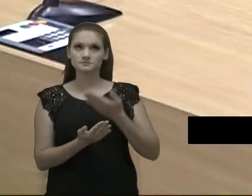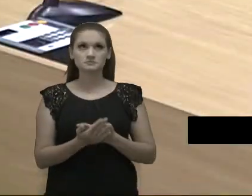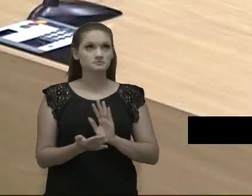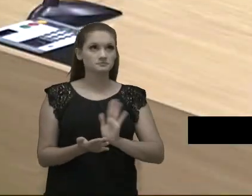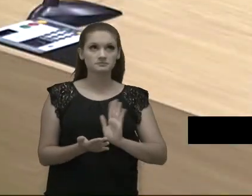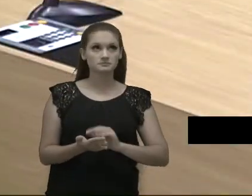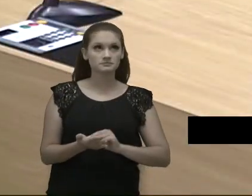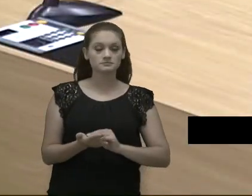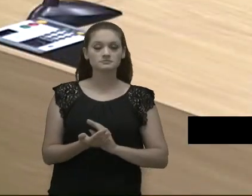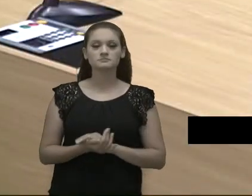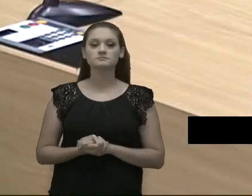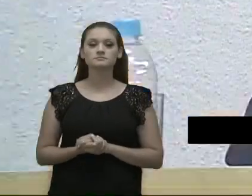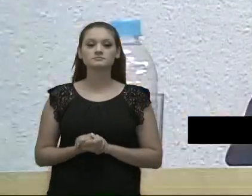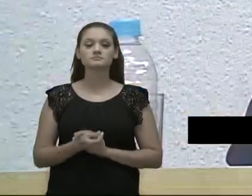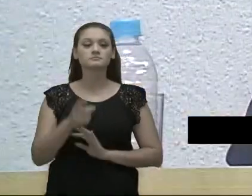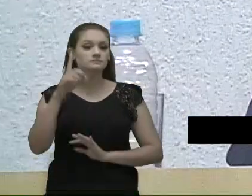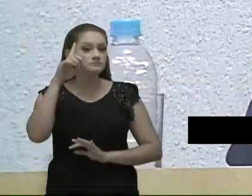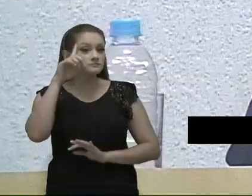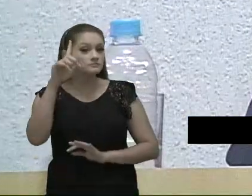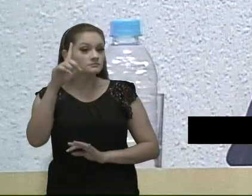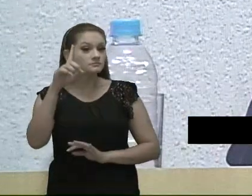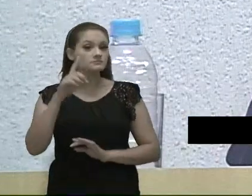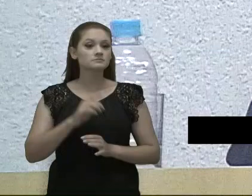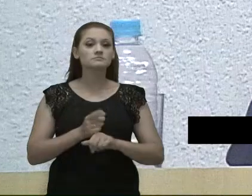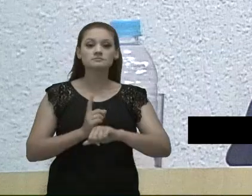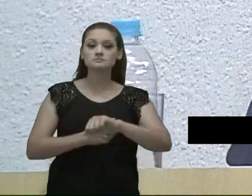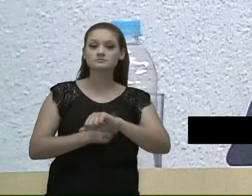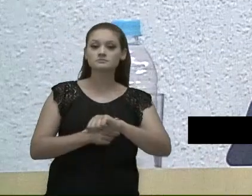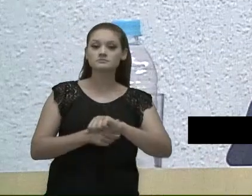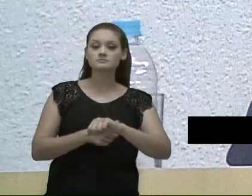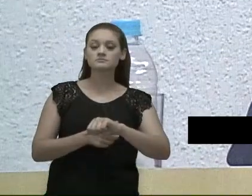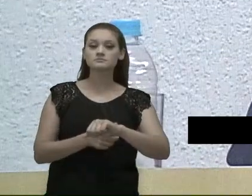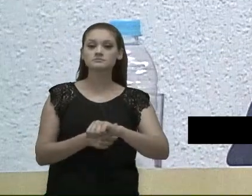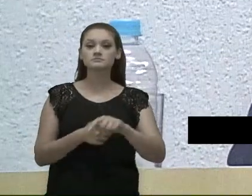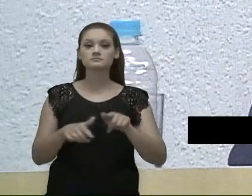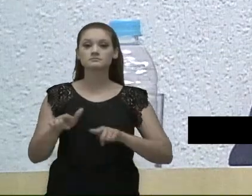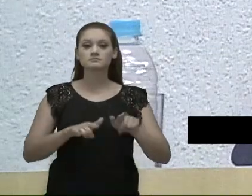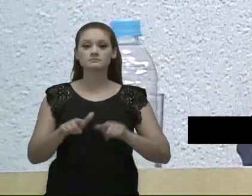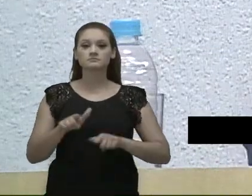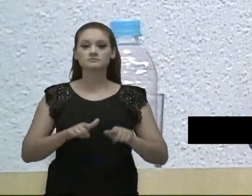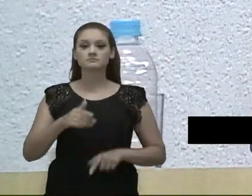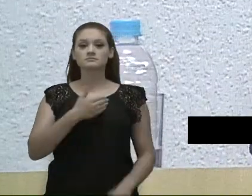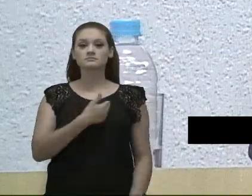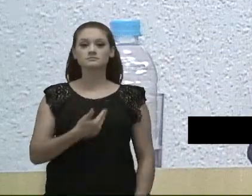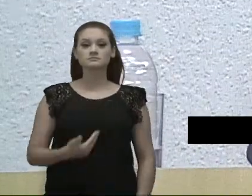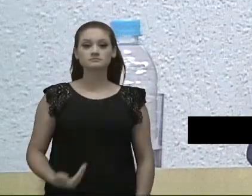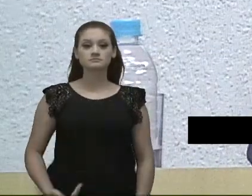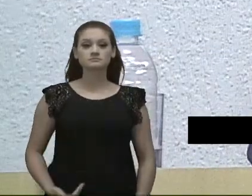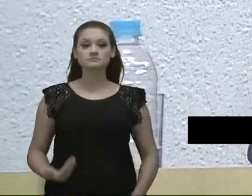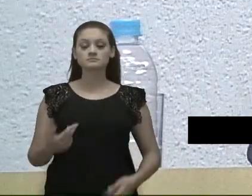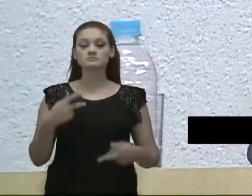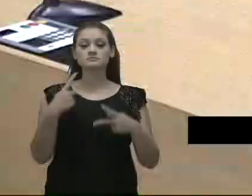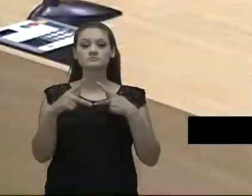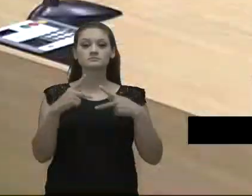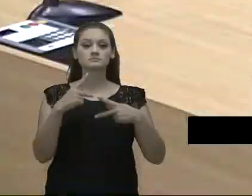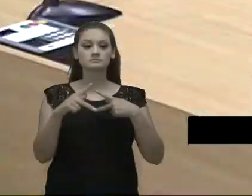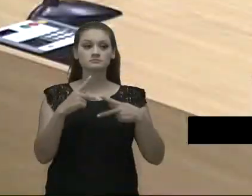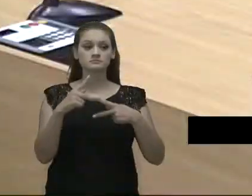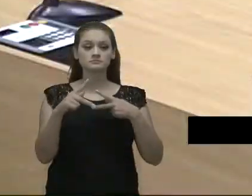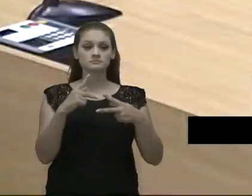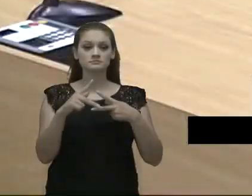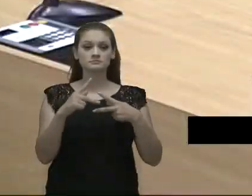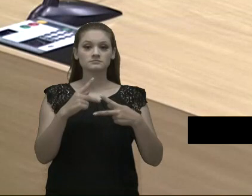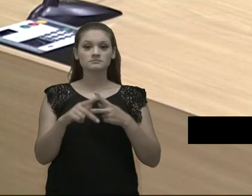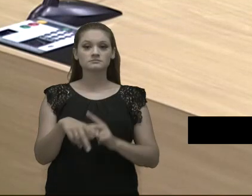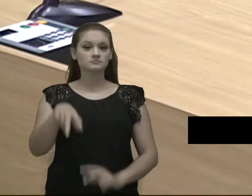bom. Que dia e horário o senhor presta serviço na Prefeitura de São José dos Campos? Eu presto serviço